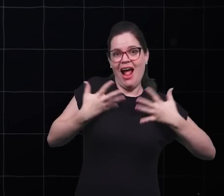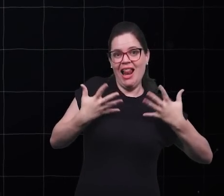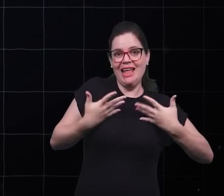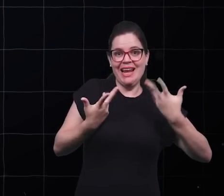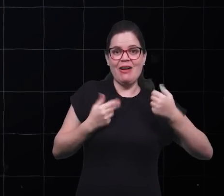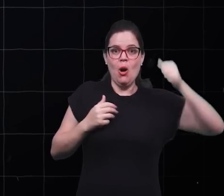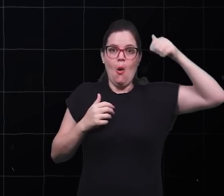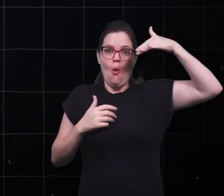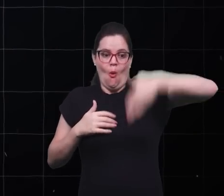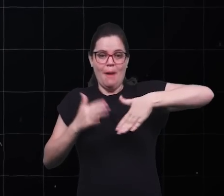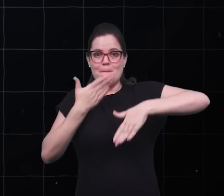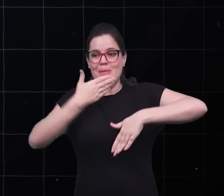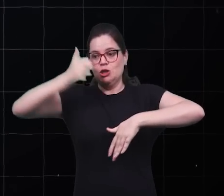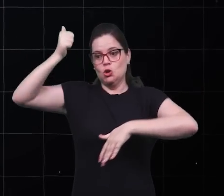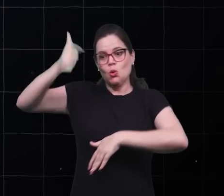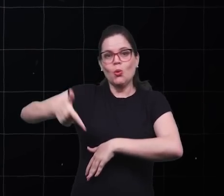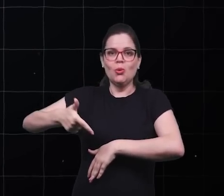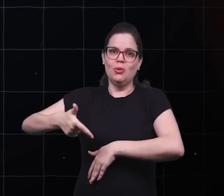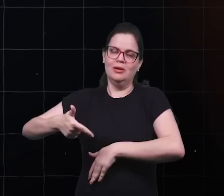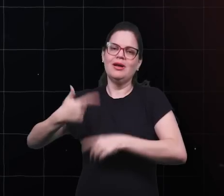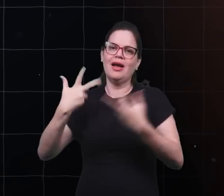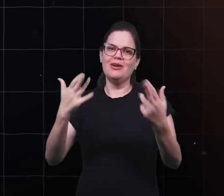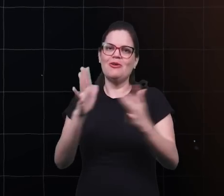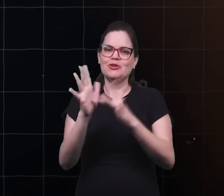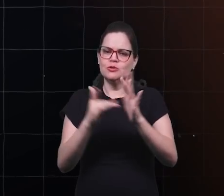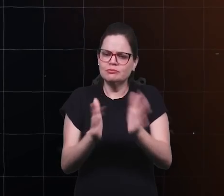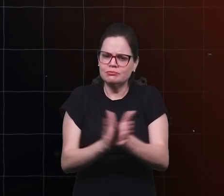venci o mundo. E a presença dele para